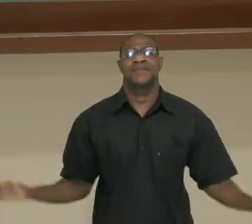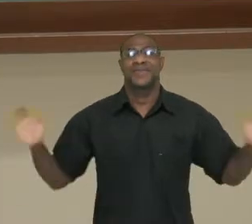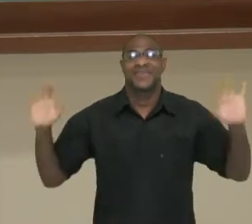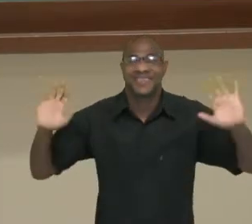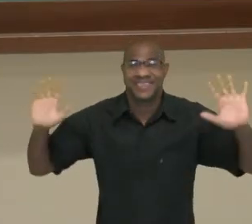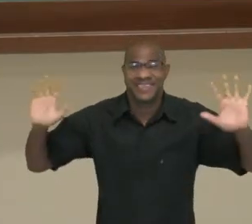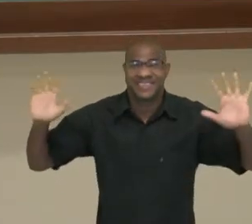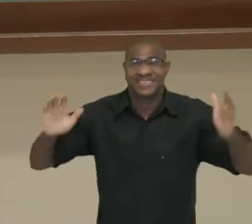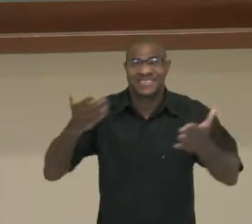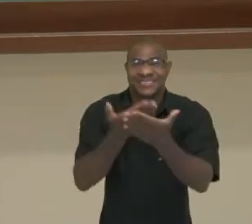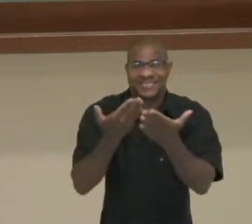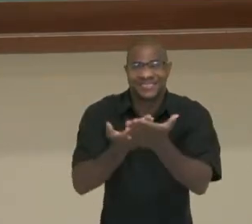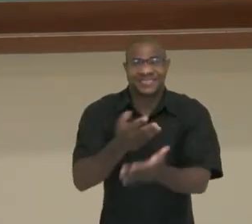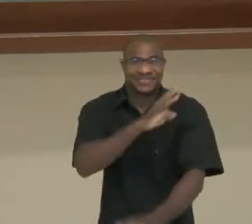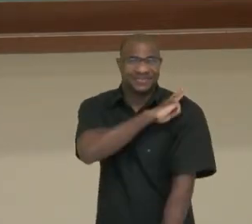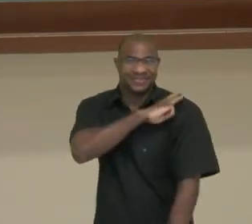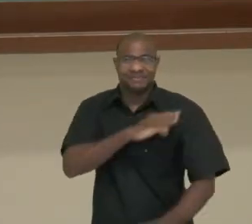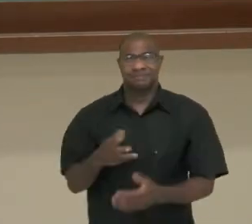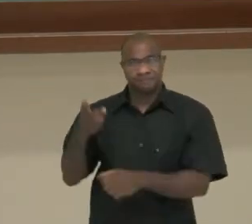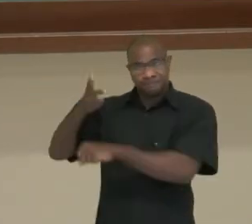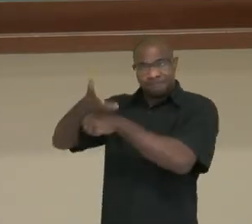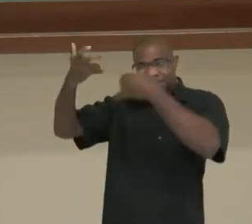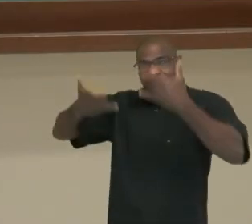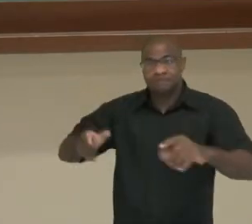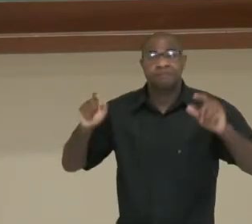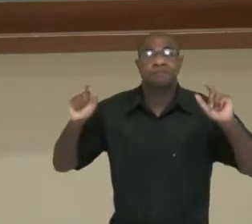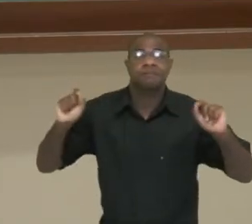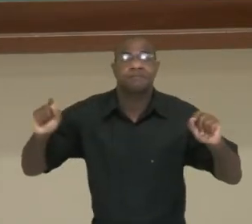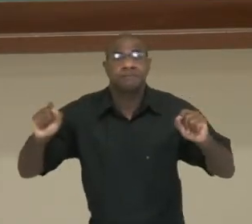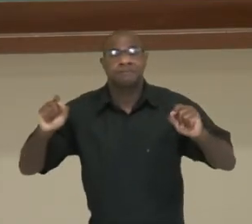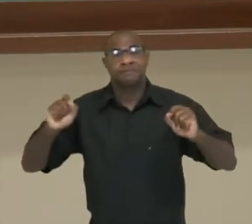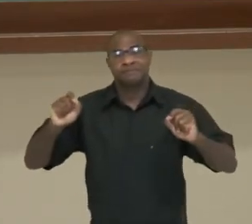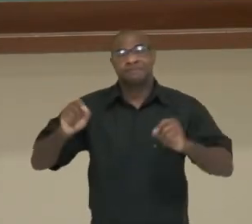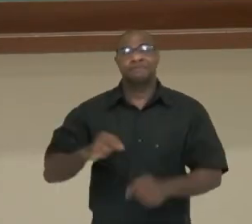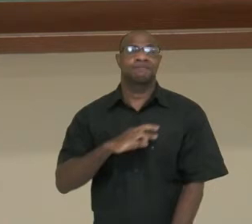Olá, estudantes da terceira série. Nesse vídeo vamos falar sobre romance.